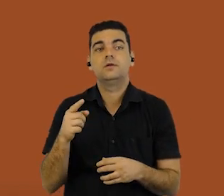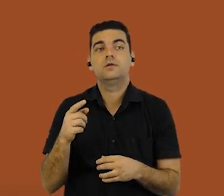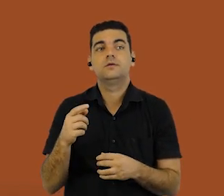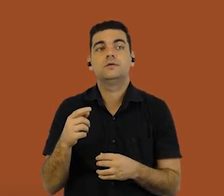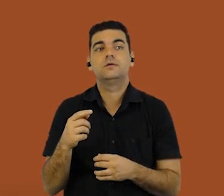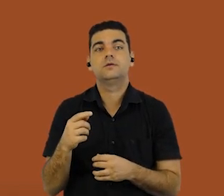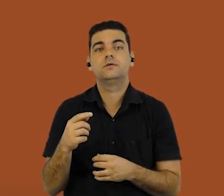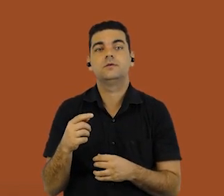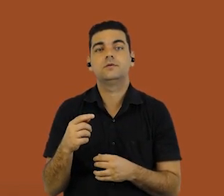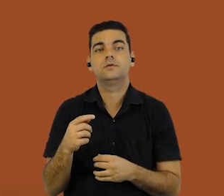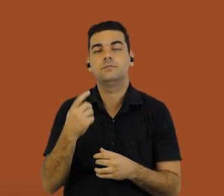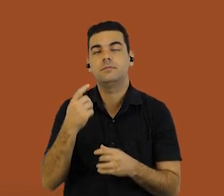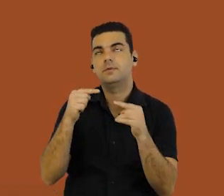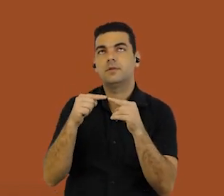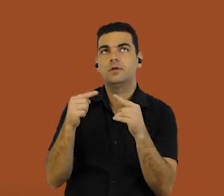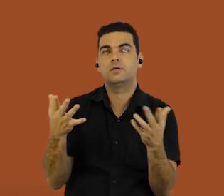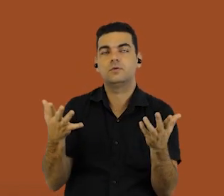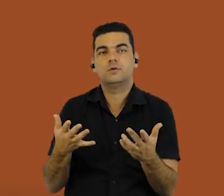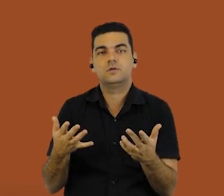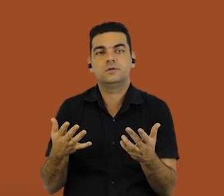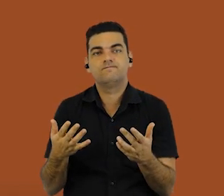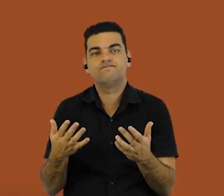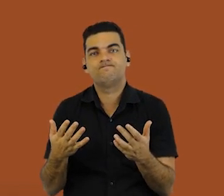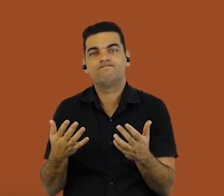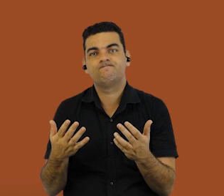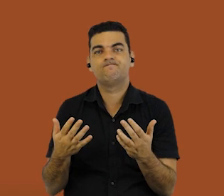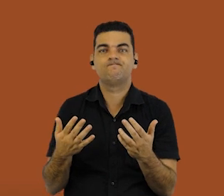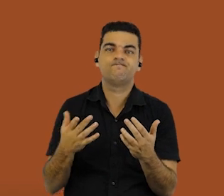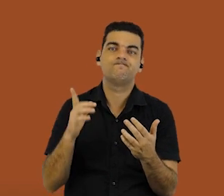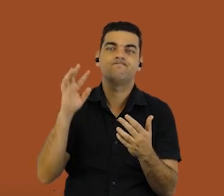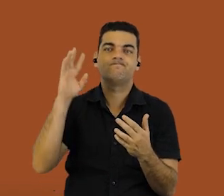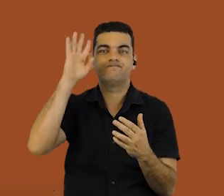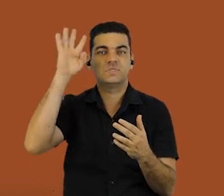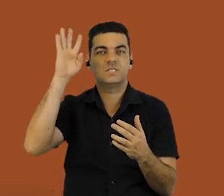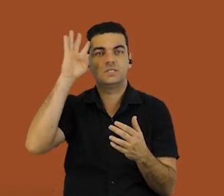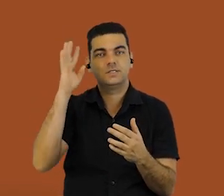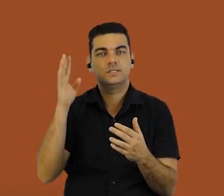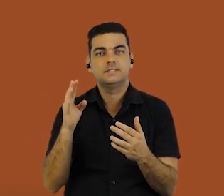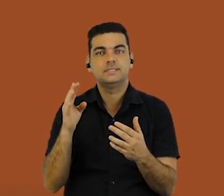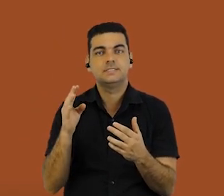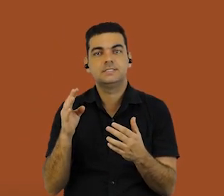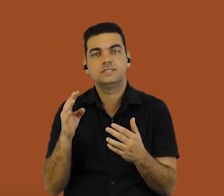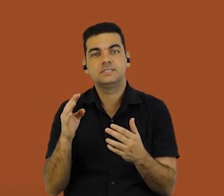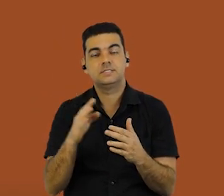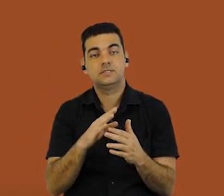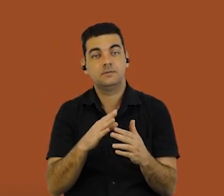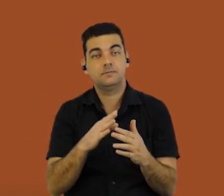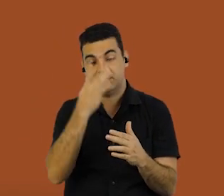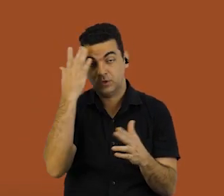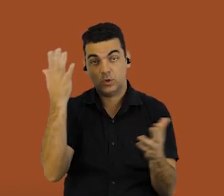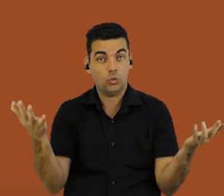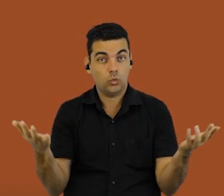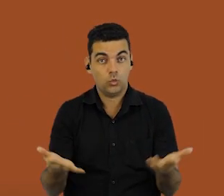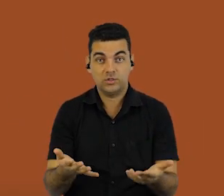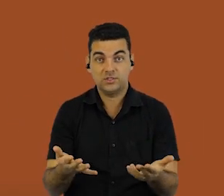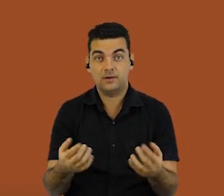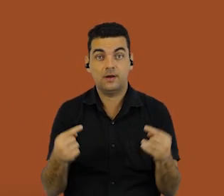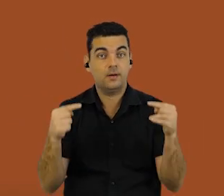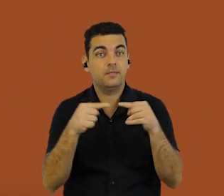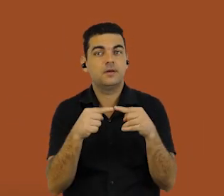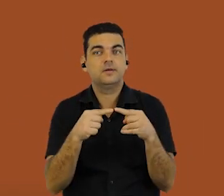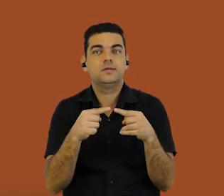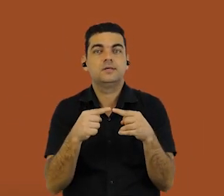passa a se consolidar nessa consciência de que todos nós colaboramos